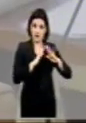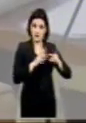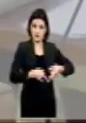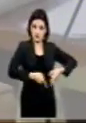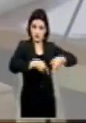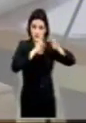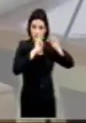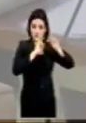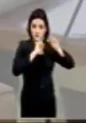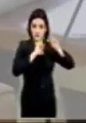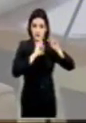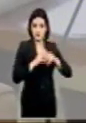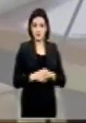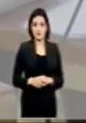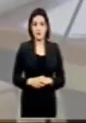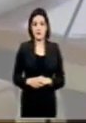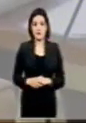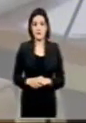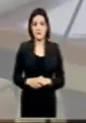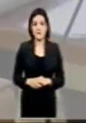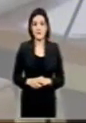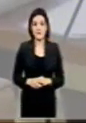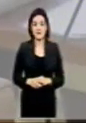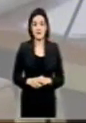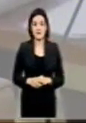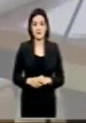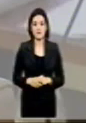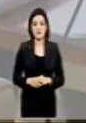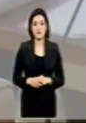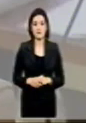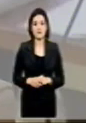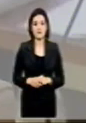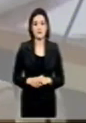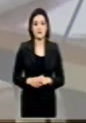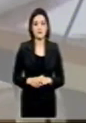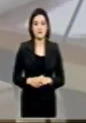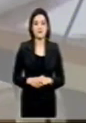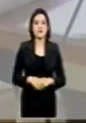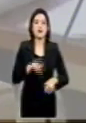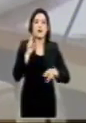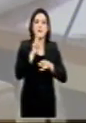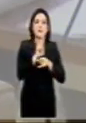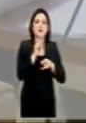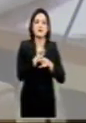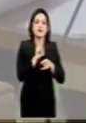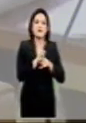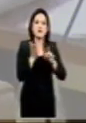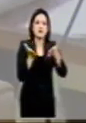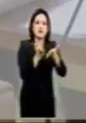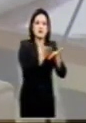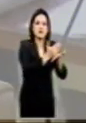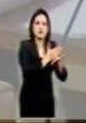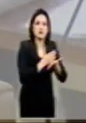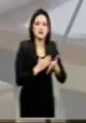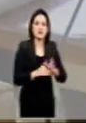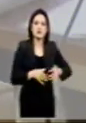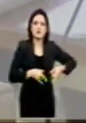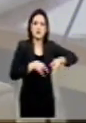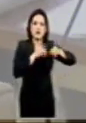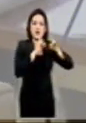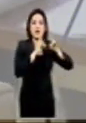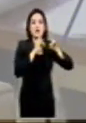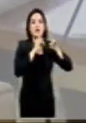no que diz respeito à irregularidade processual e à preservação da colheita probatória. Como se